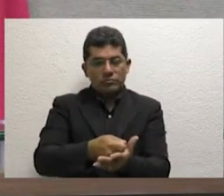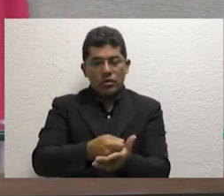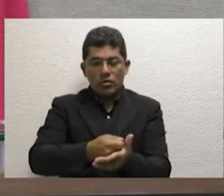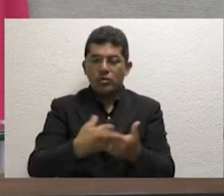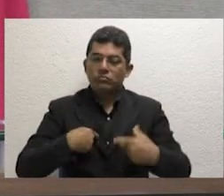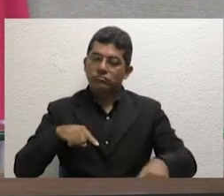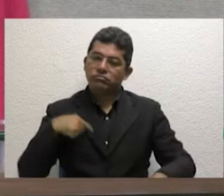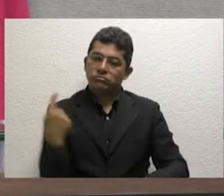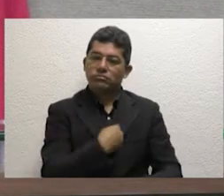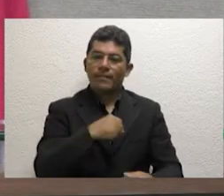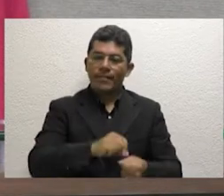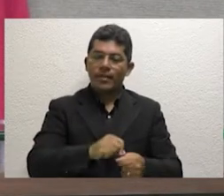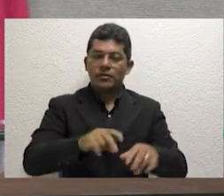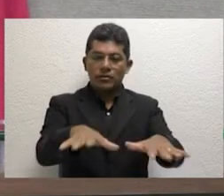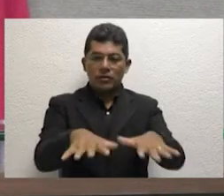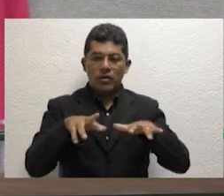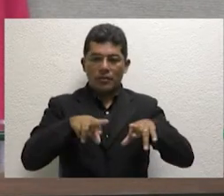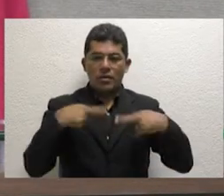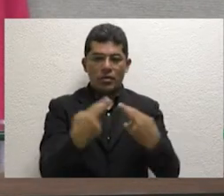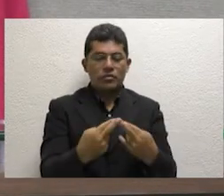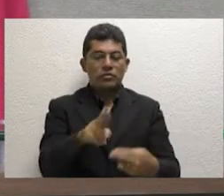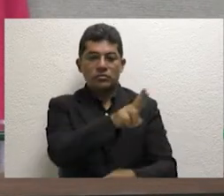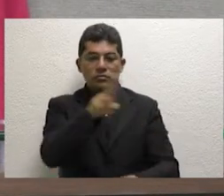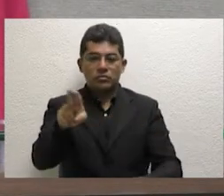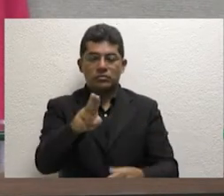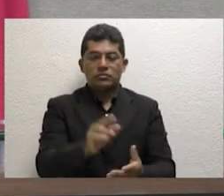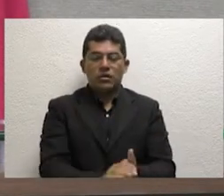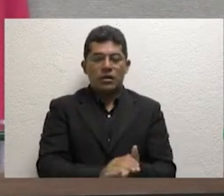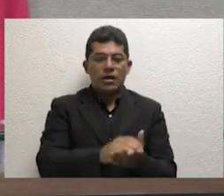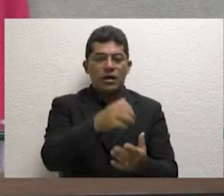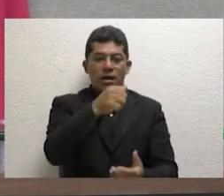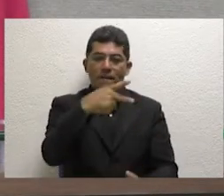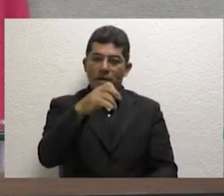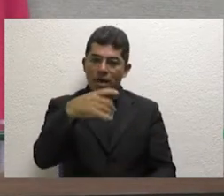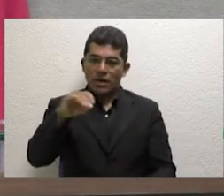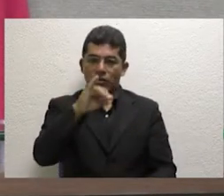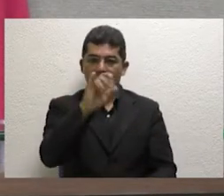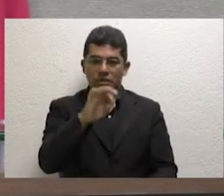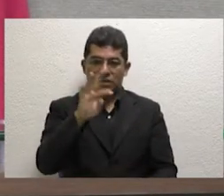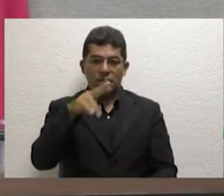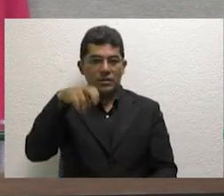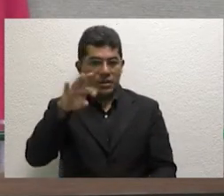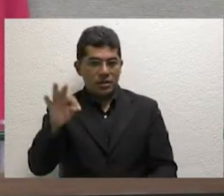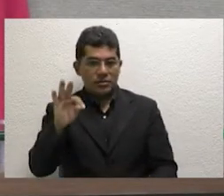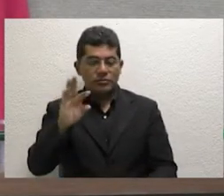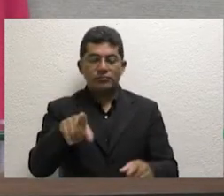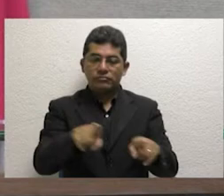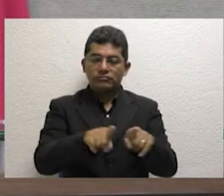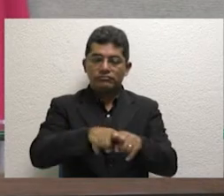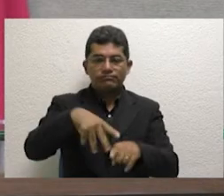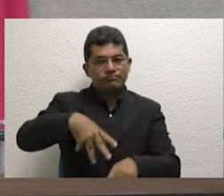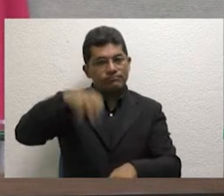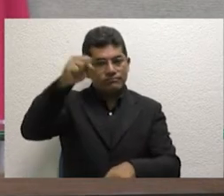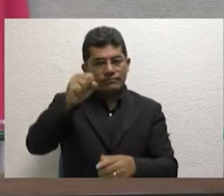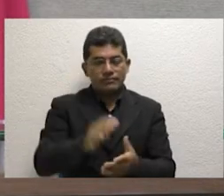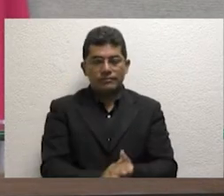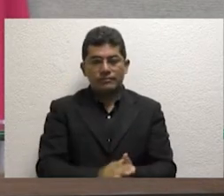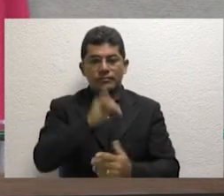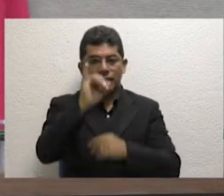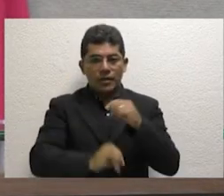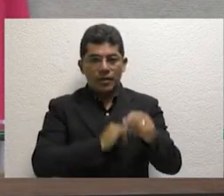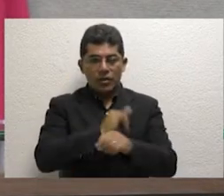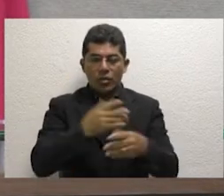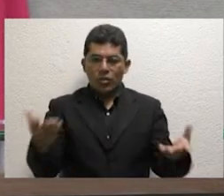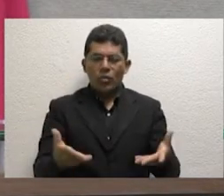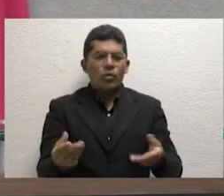fazer aí essa audiência pública, o nome da audiência pública é o apagão da internet no Amazonas, porque quando tem apagão da energia, todo mundo